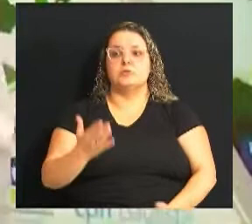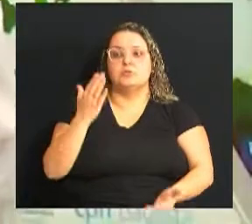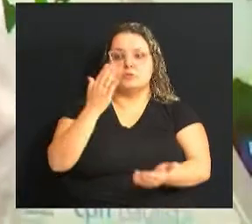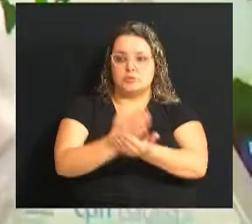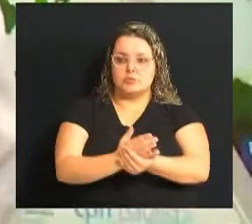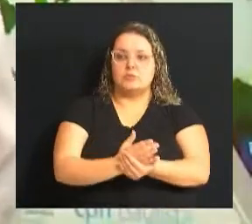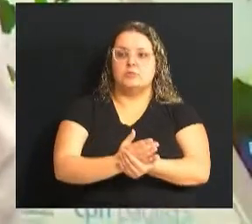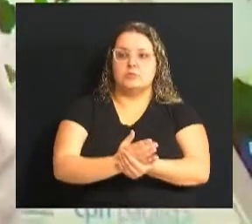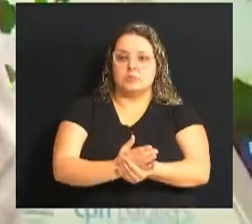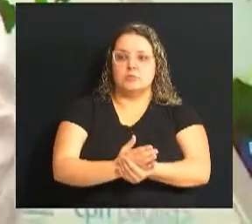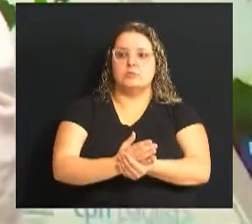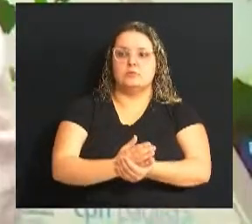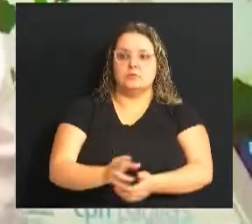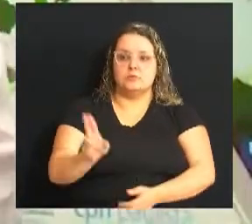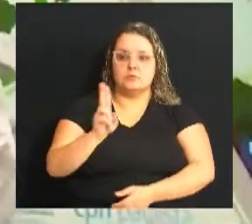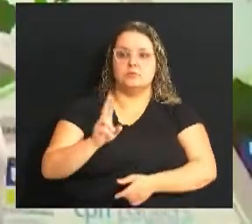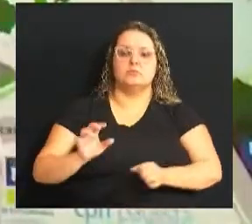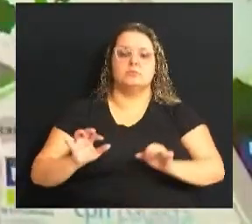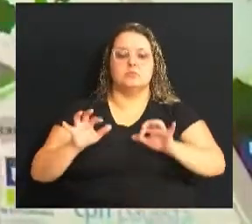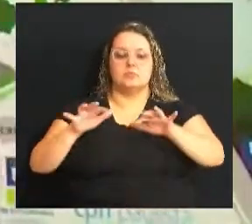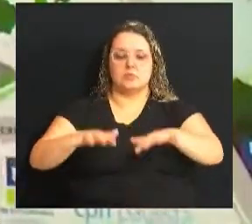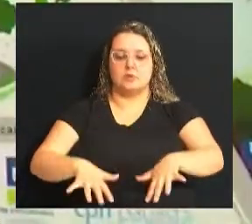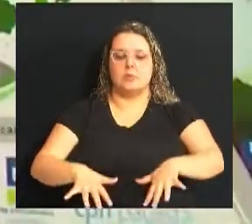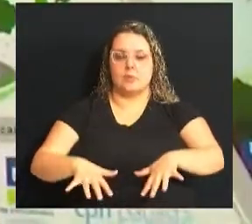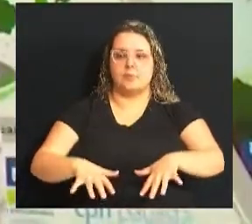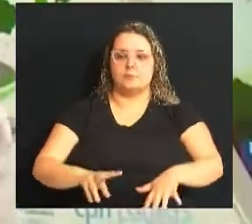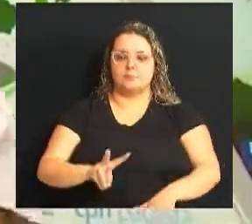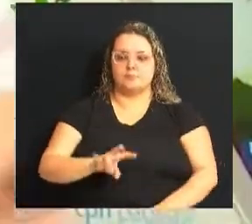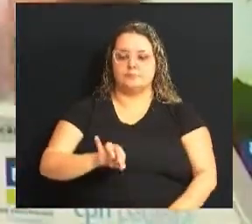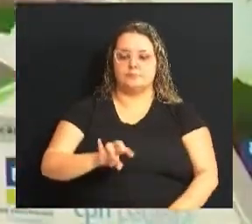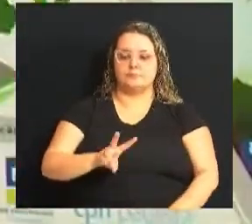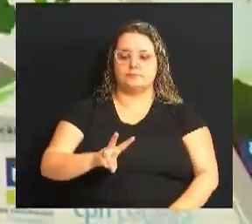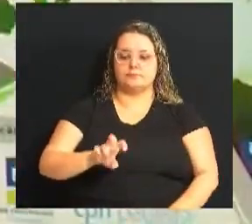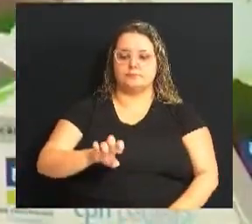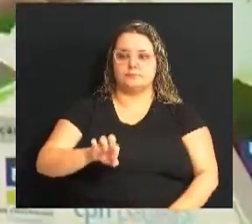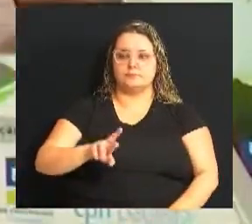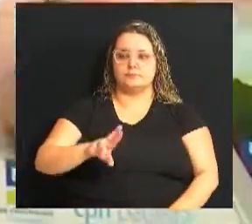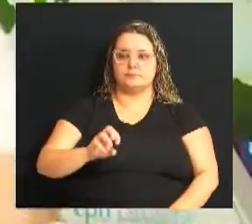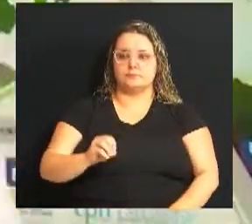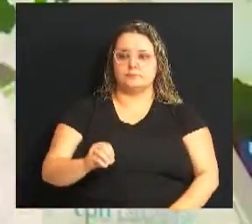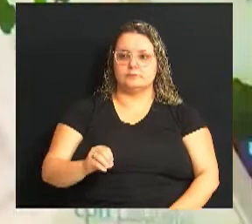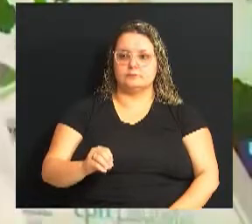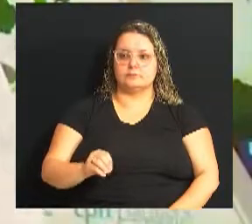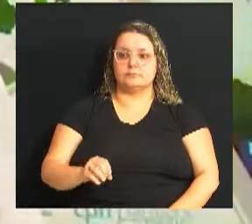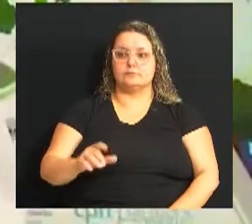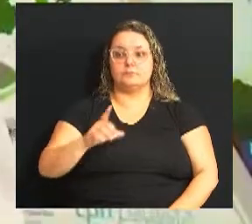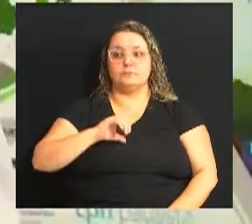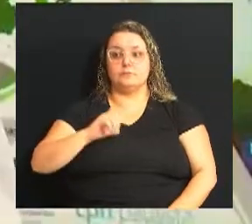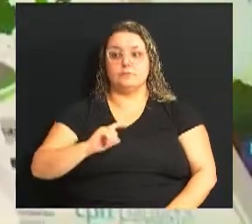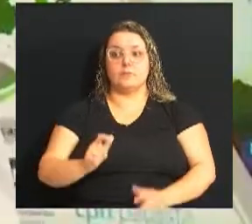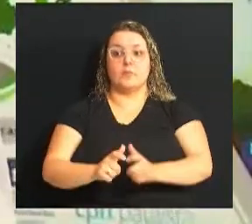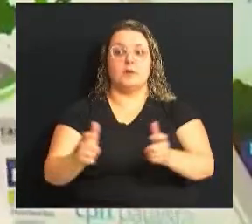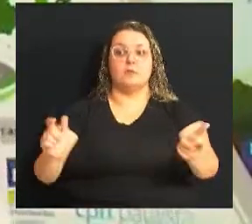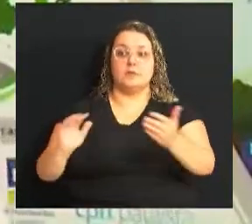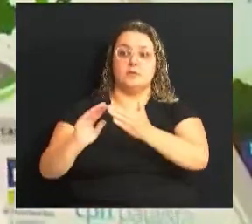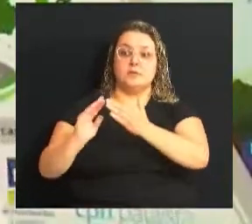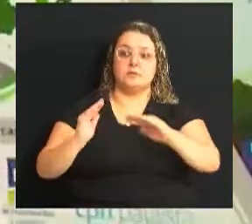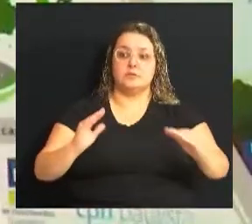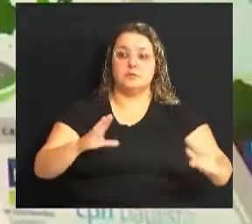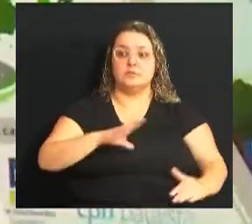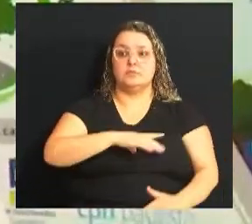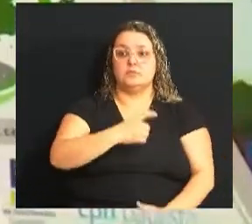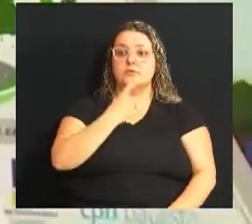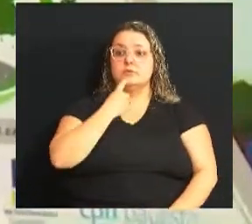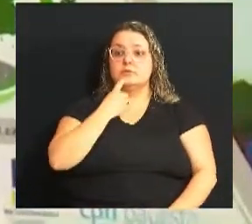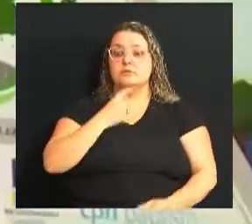foi ocupar a área com o viveiro. Não fosse isso, nós teríamos aqui uma das maiores favelas de Campinas.